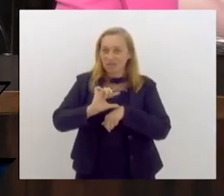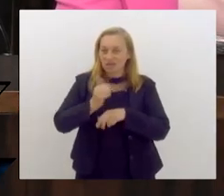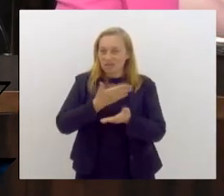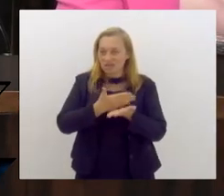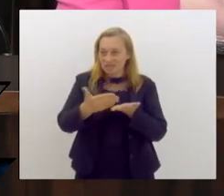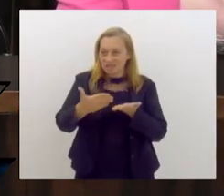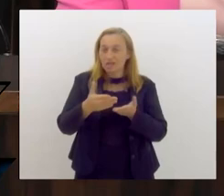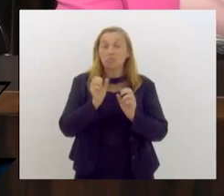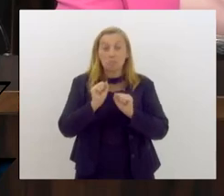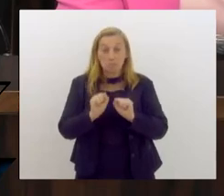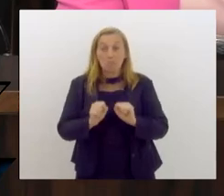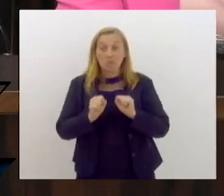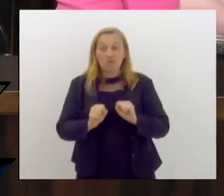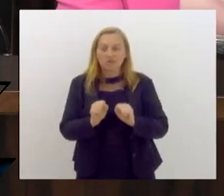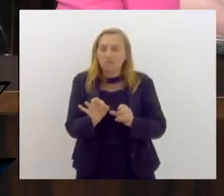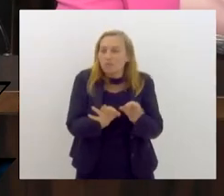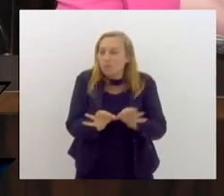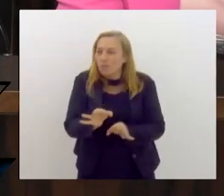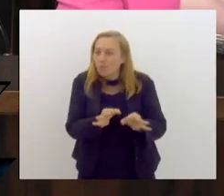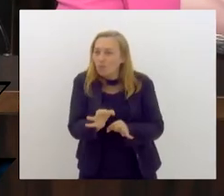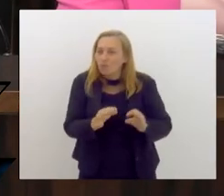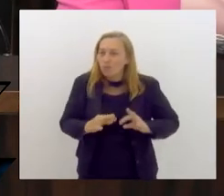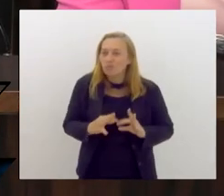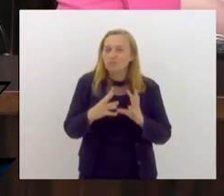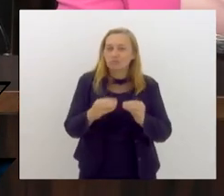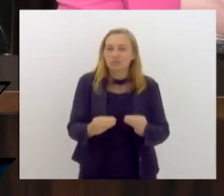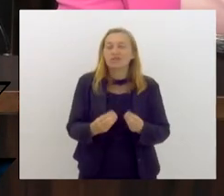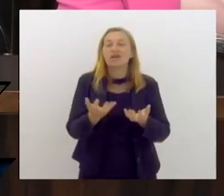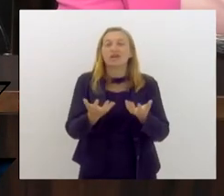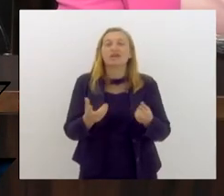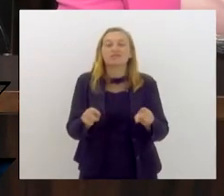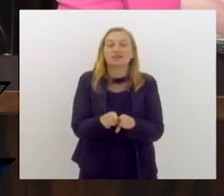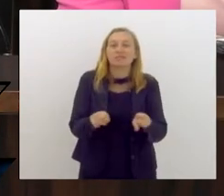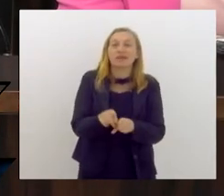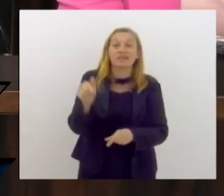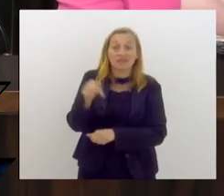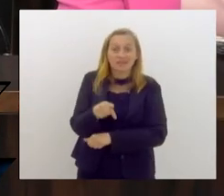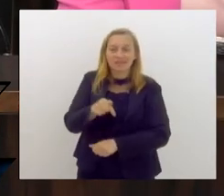para que a gente possa organizar. Quero também aqui